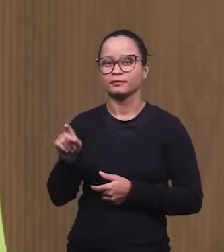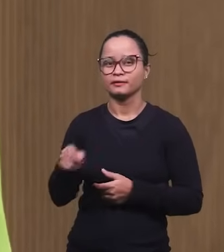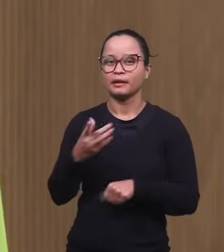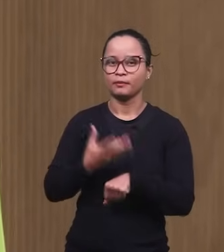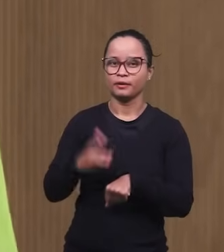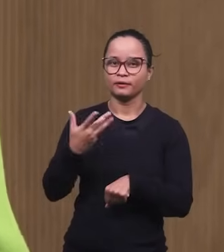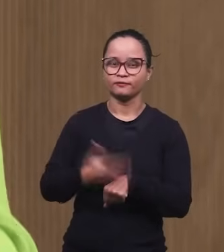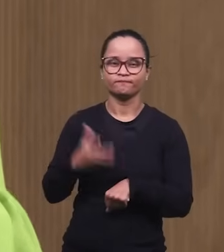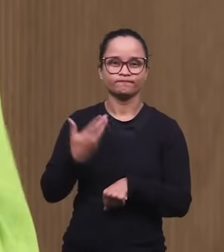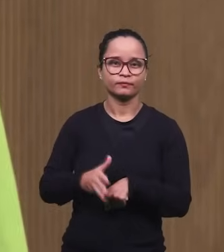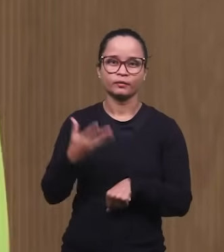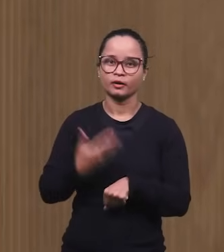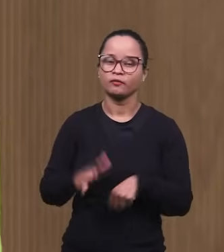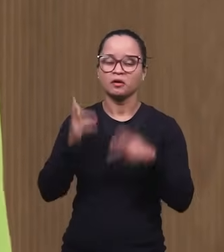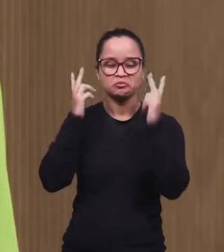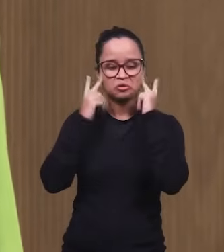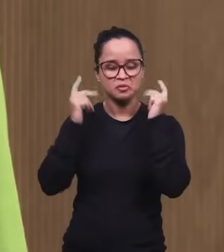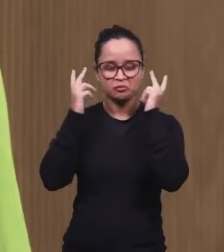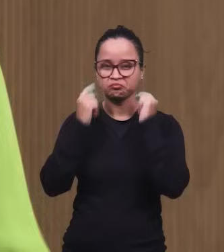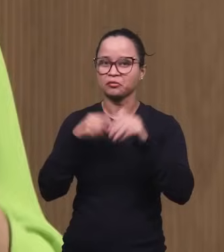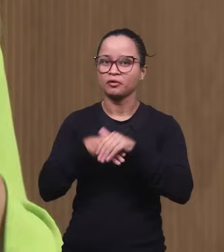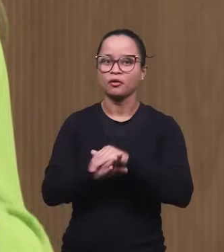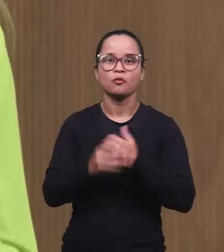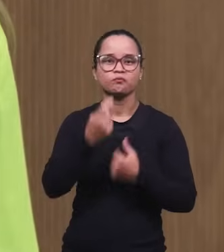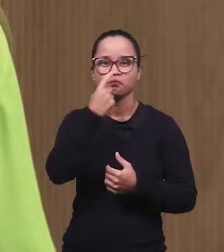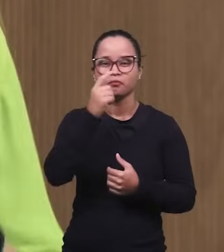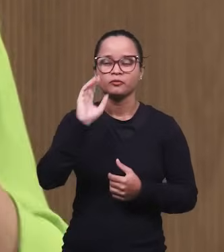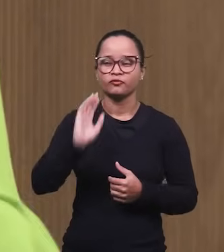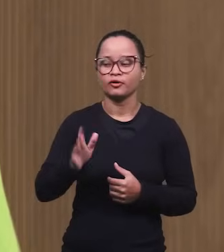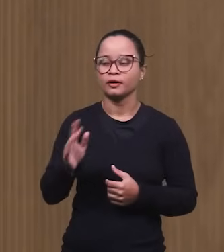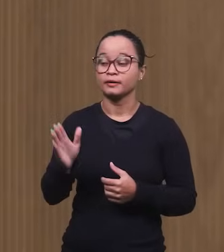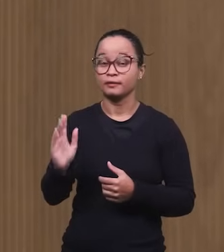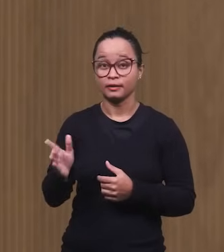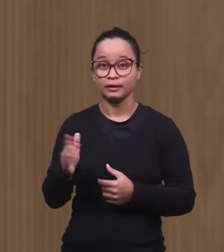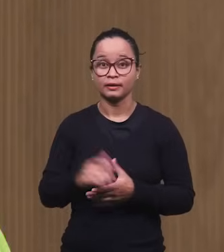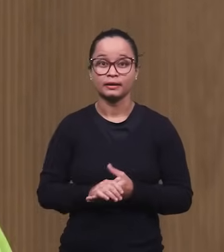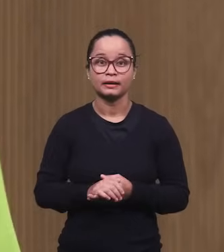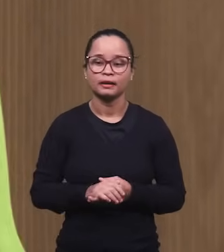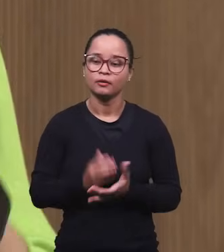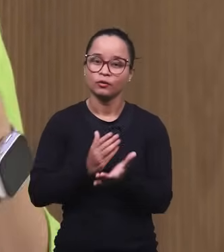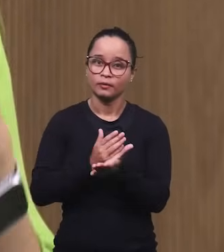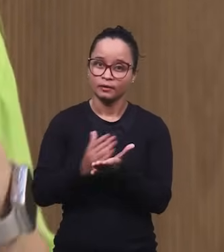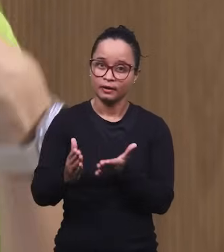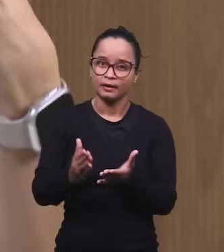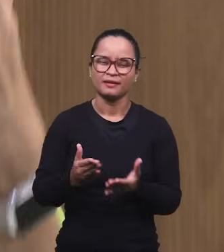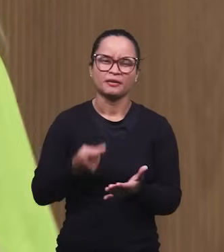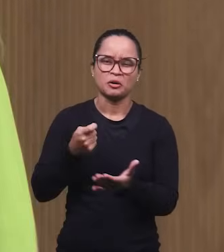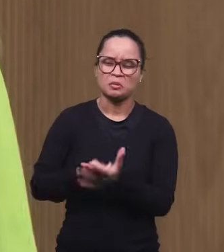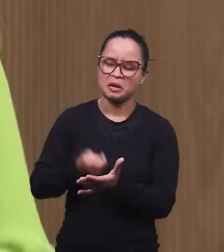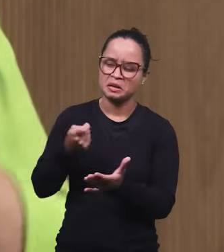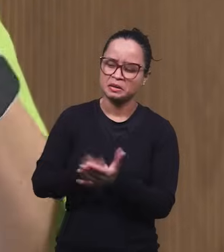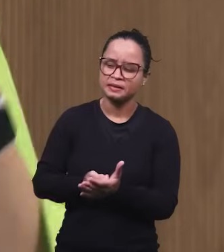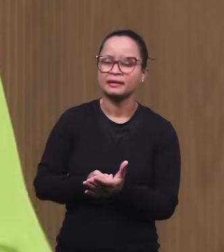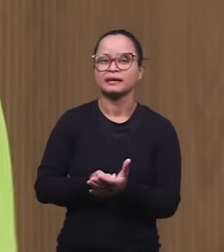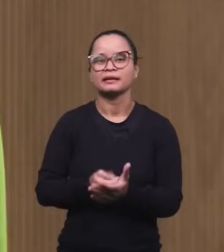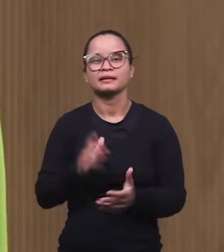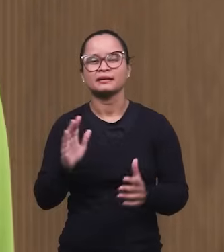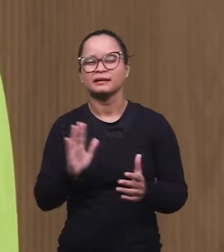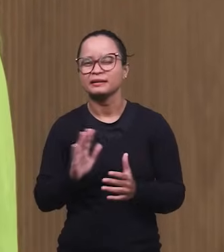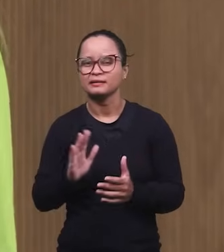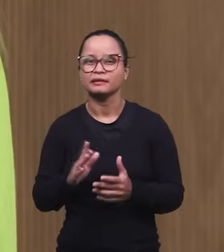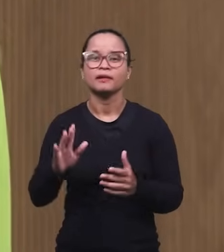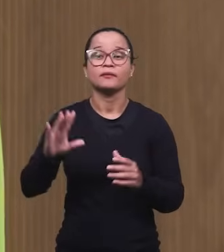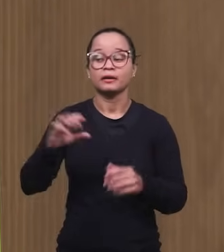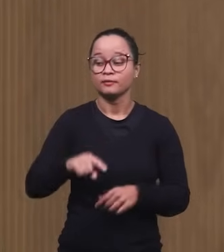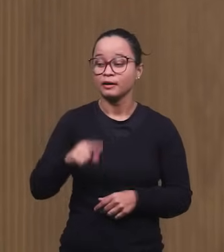aquela prática vai se tornar um hábito. Sim. E ela vai passar a fazer sem ter tantas cobranças, sem ter tantos